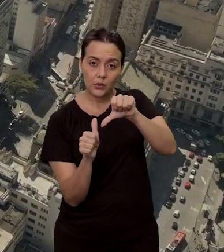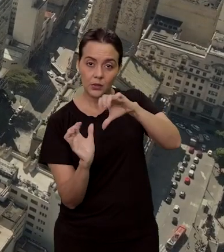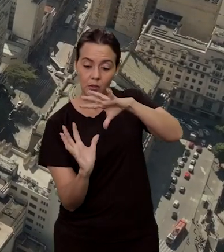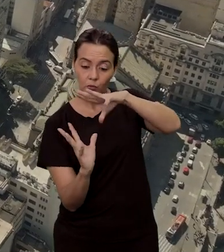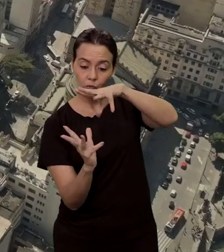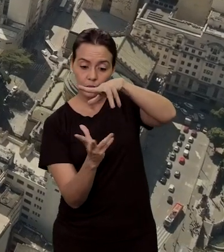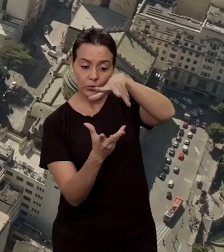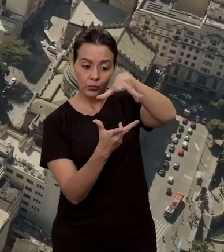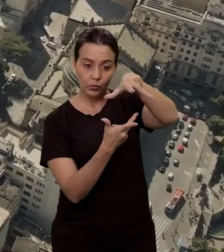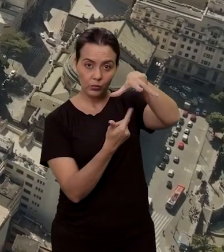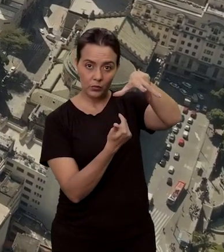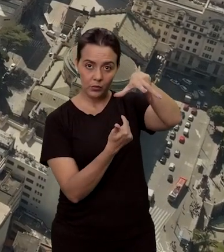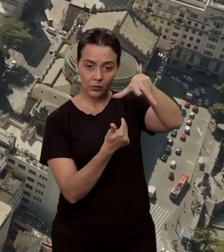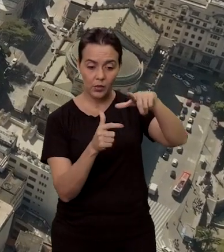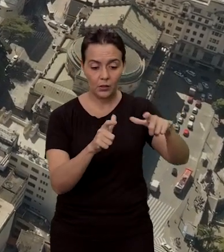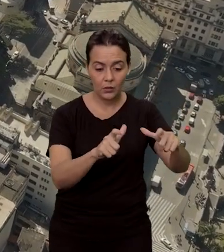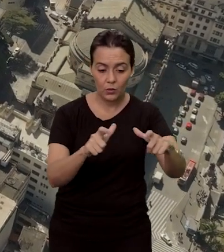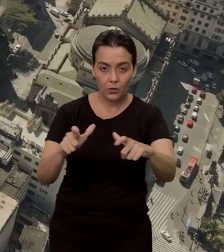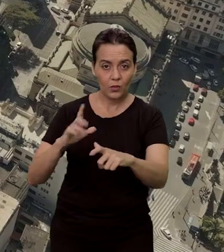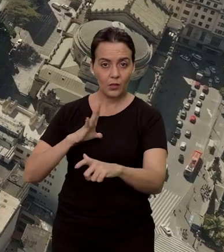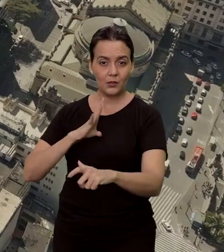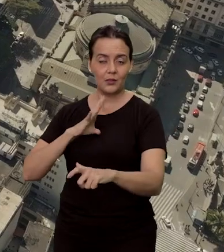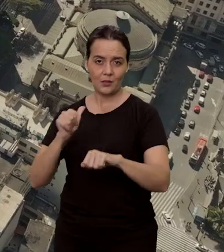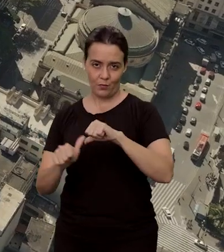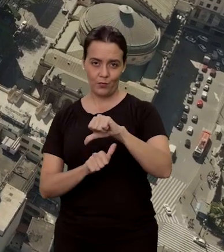das cidades.